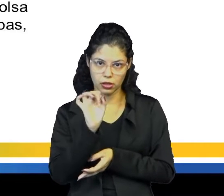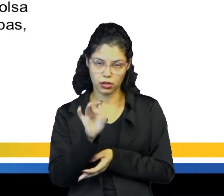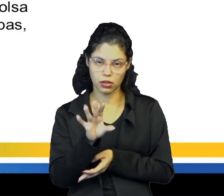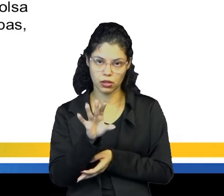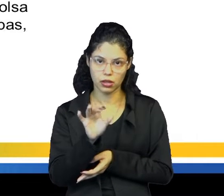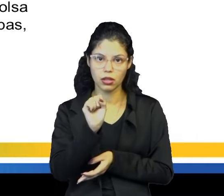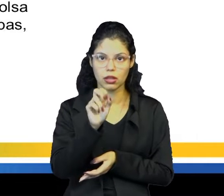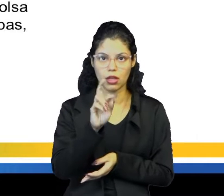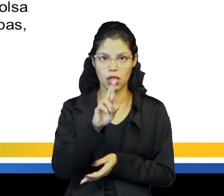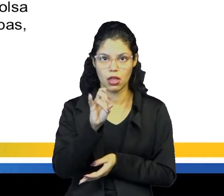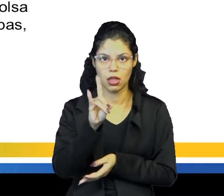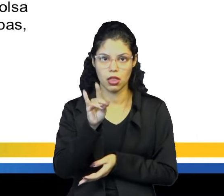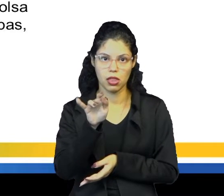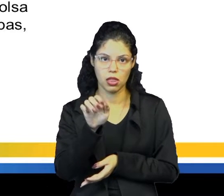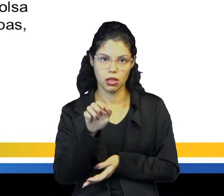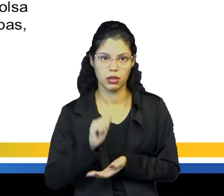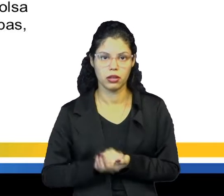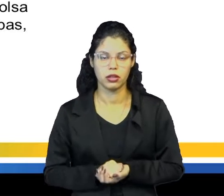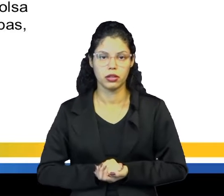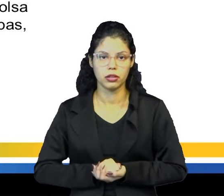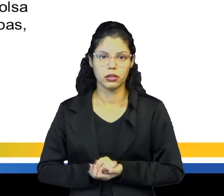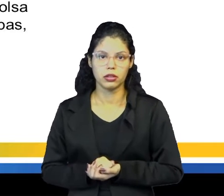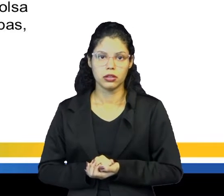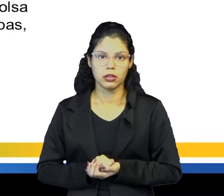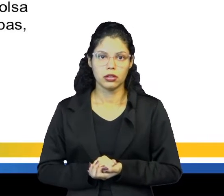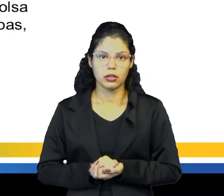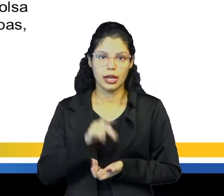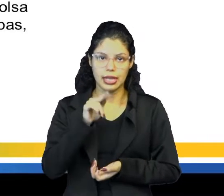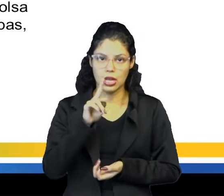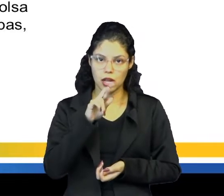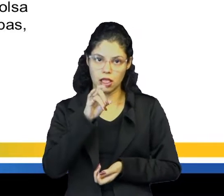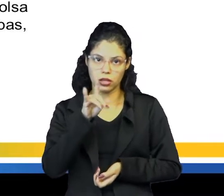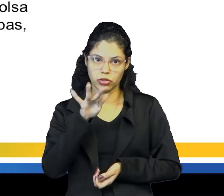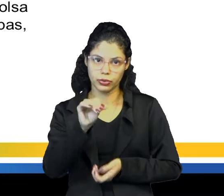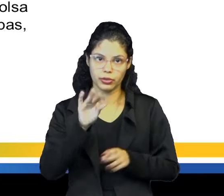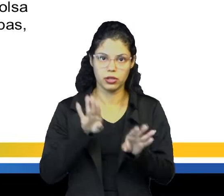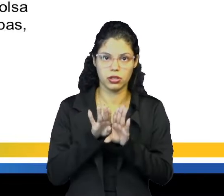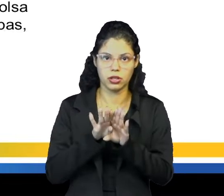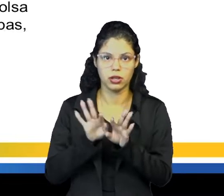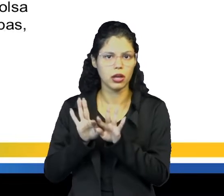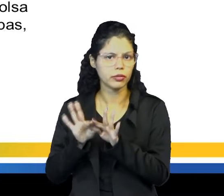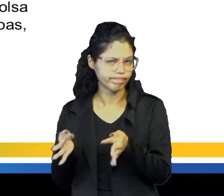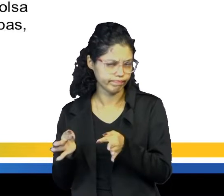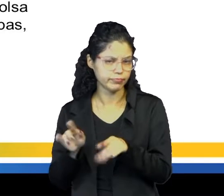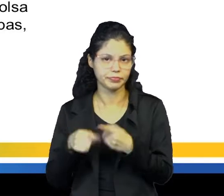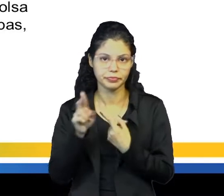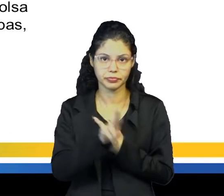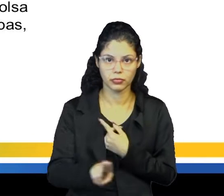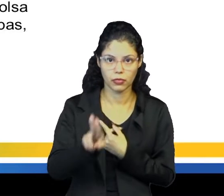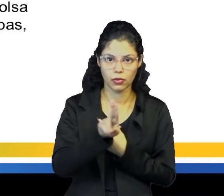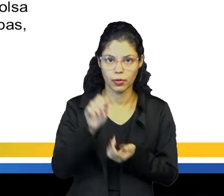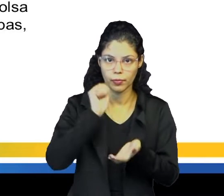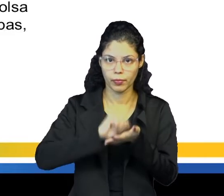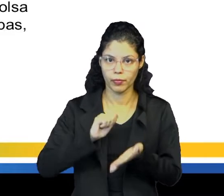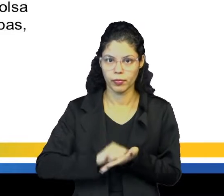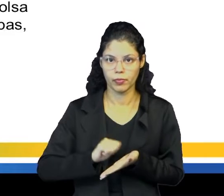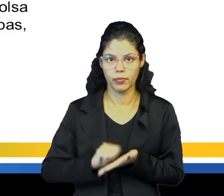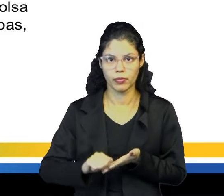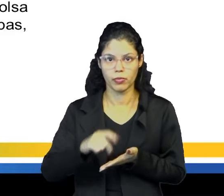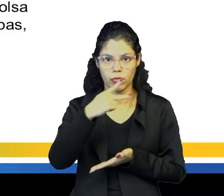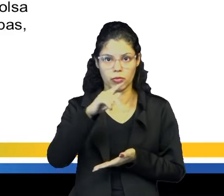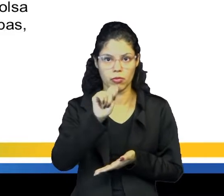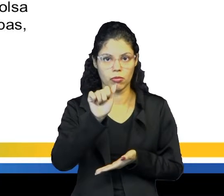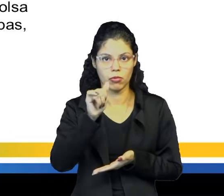pelos sacerdotes. O hierático, ele era mais simples, utilizado pelos escribas, ali